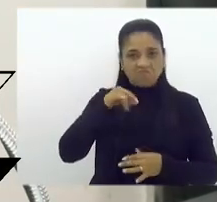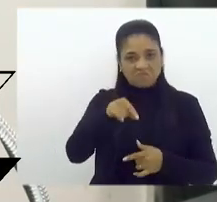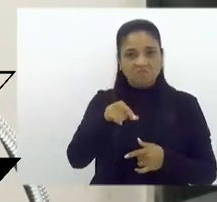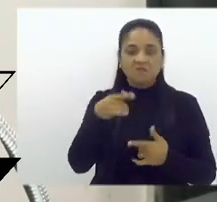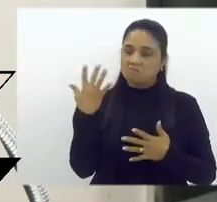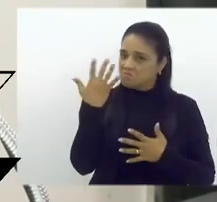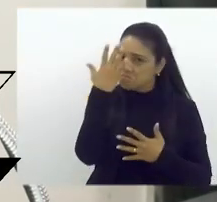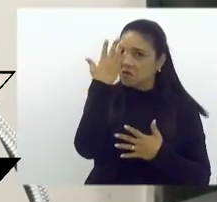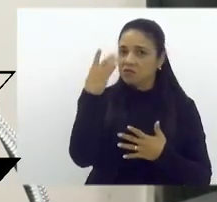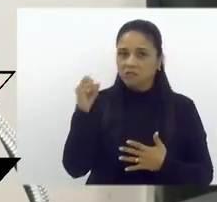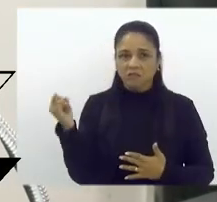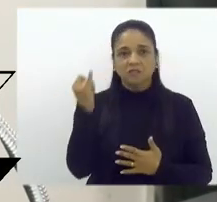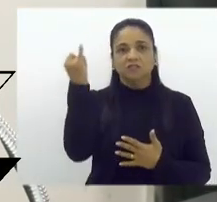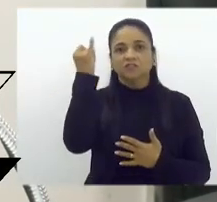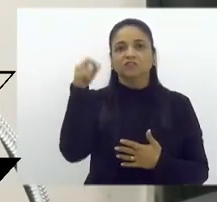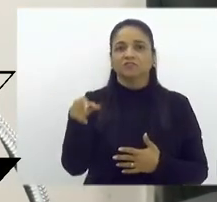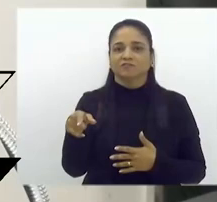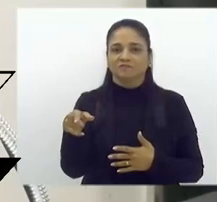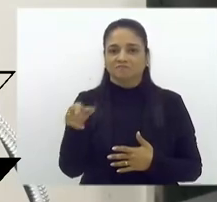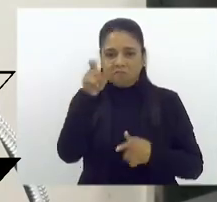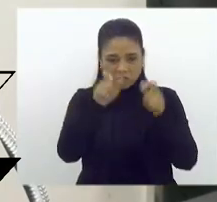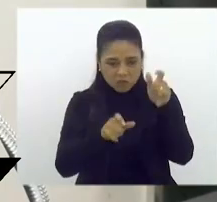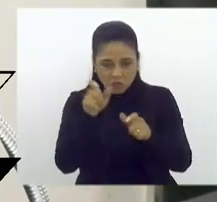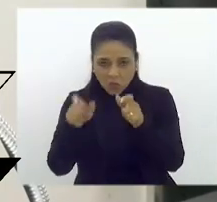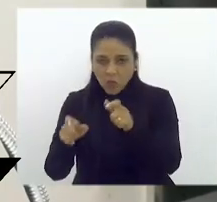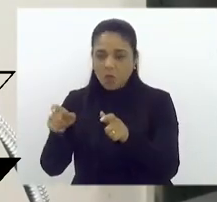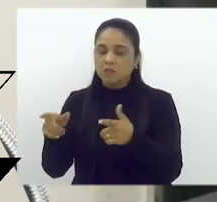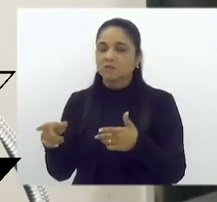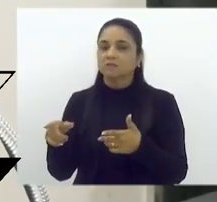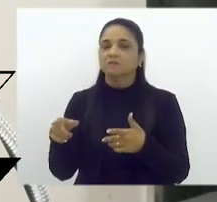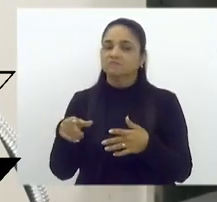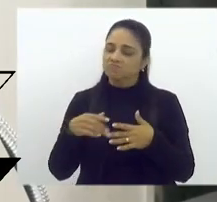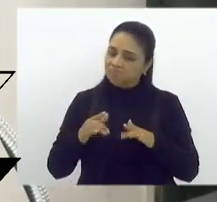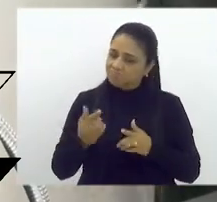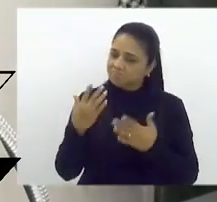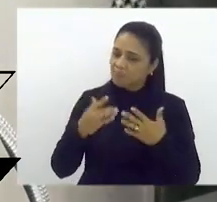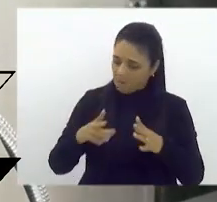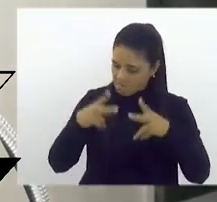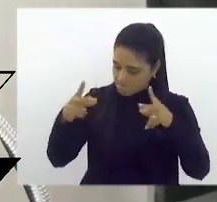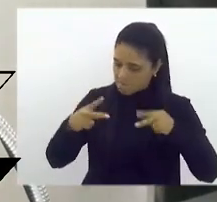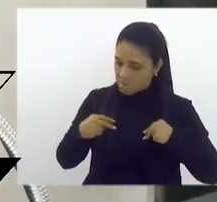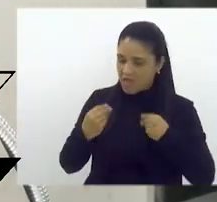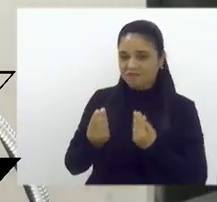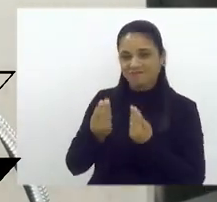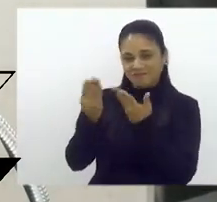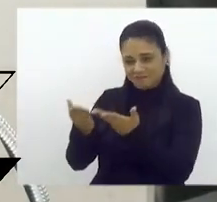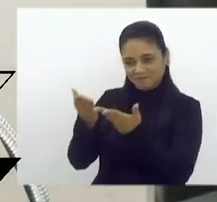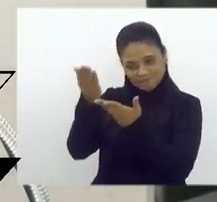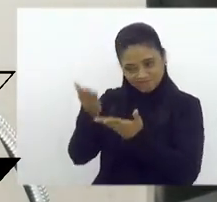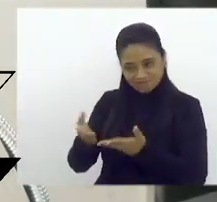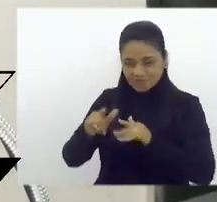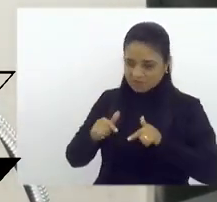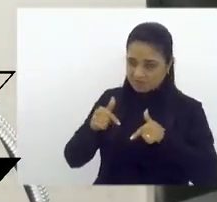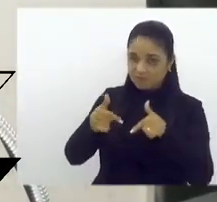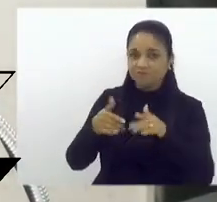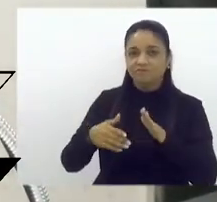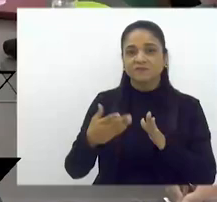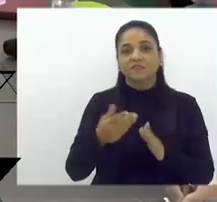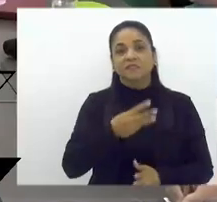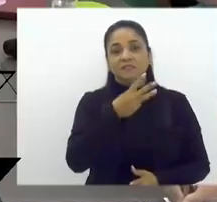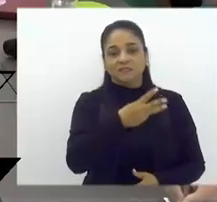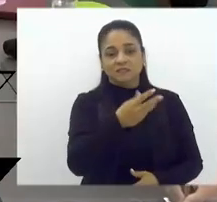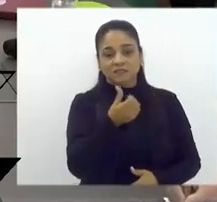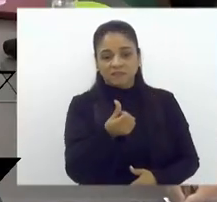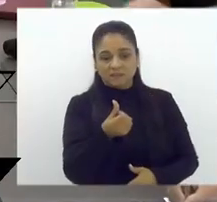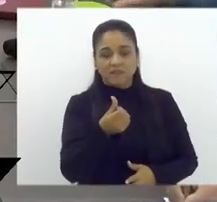Janeiro. Então, dá um mérito aí a Vossa Excelência pela iniciativa. Então, está invertida a pauta, cantando o 36 da pauta, o PL 331